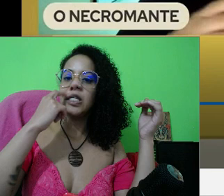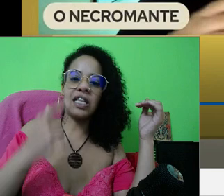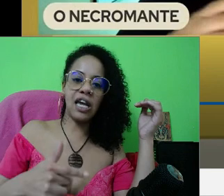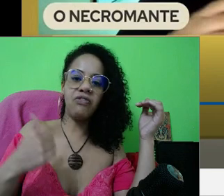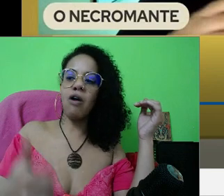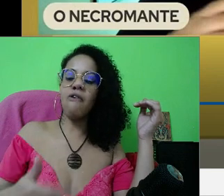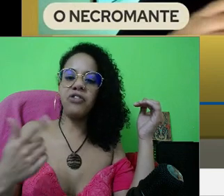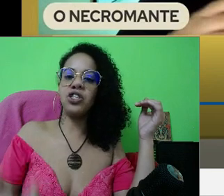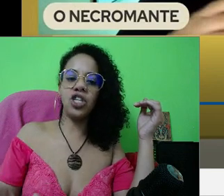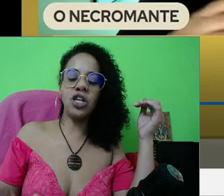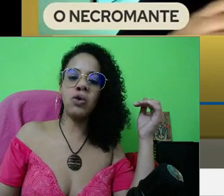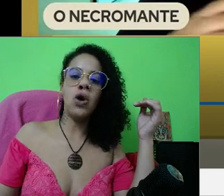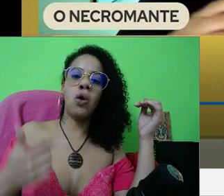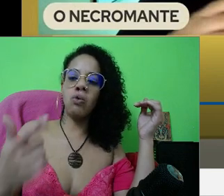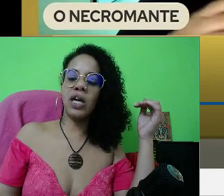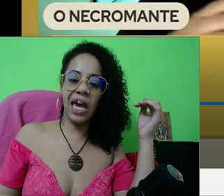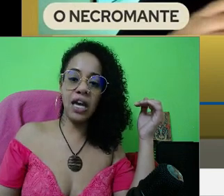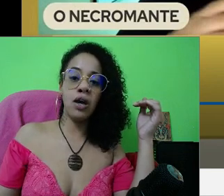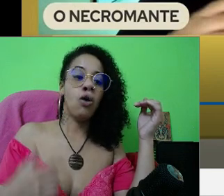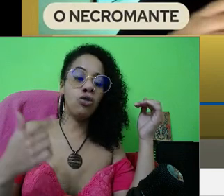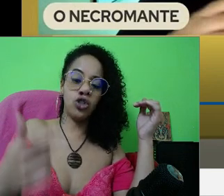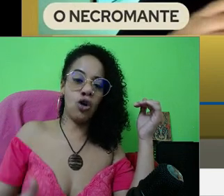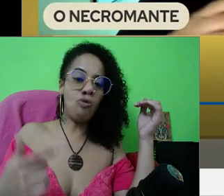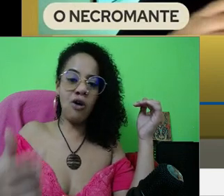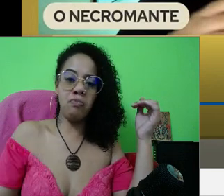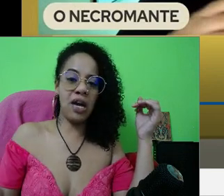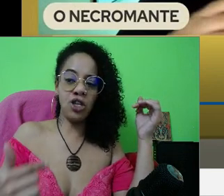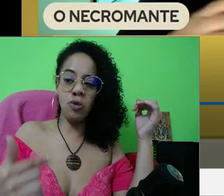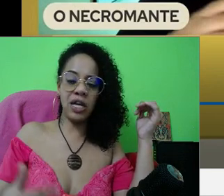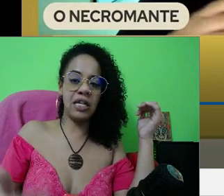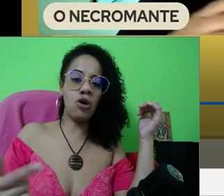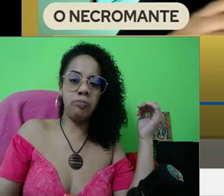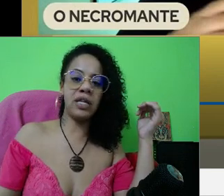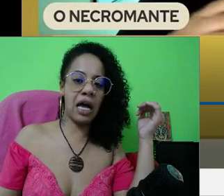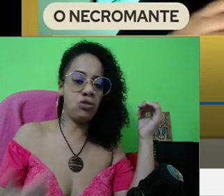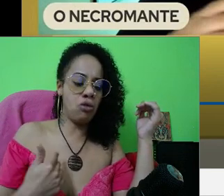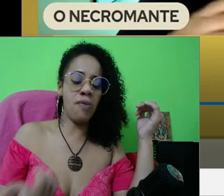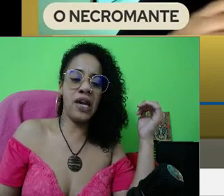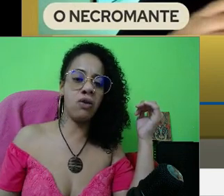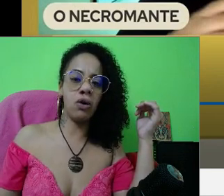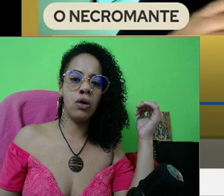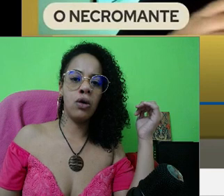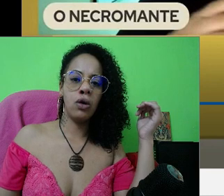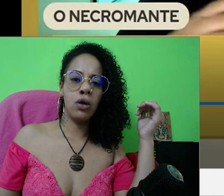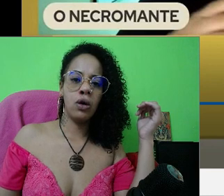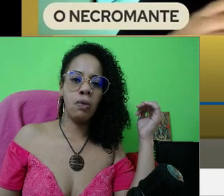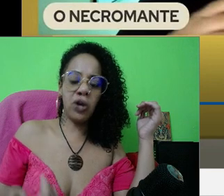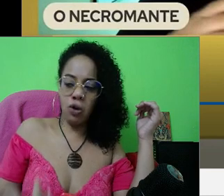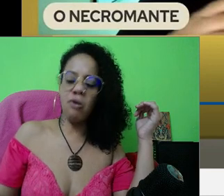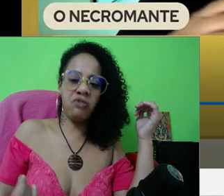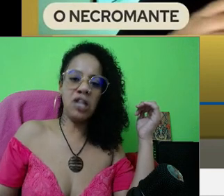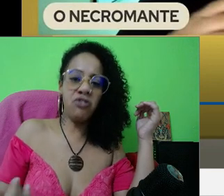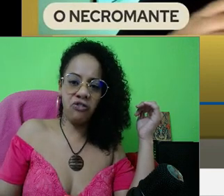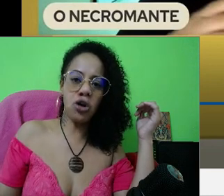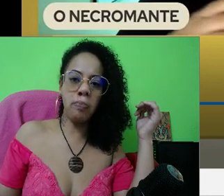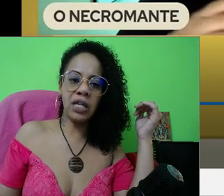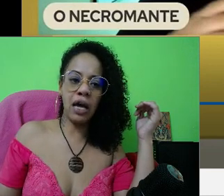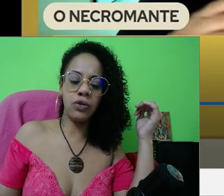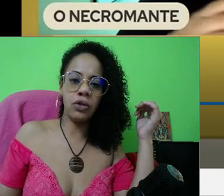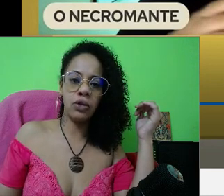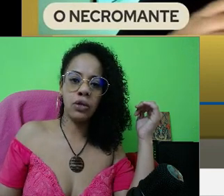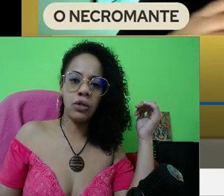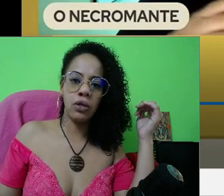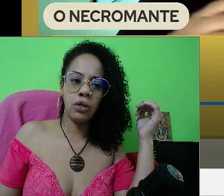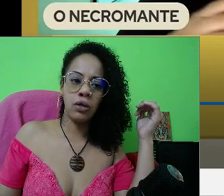imperialistas você tem que ficar ofendido com quem usou o movimento para ser contado não comigo porque o movimento foi